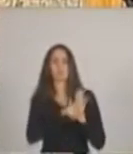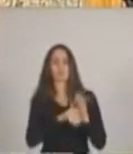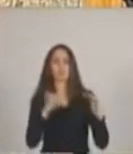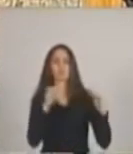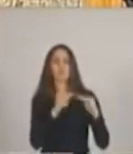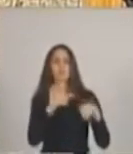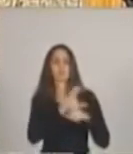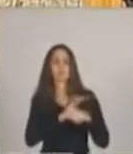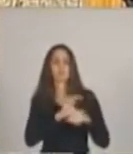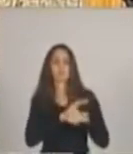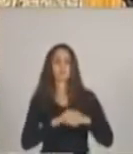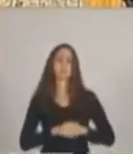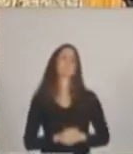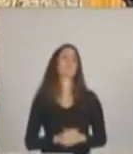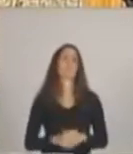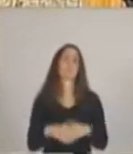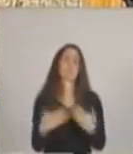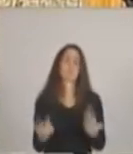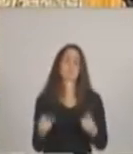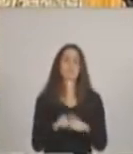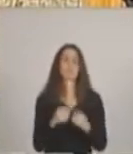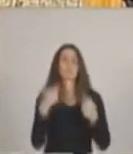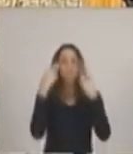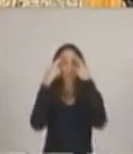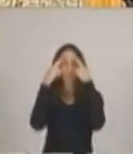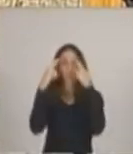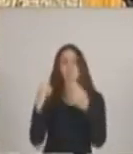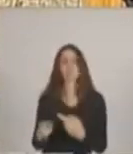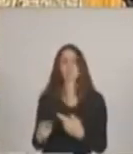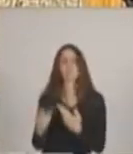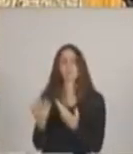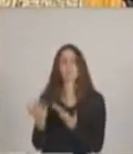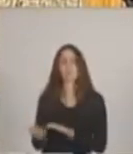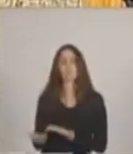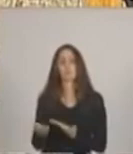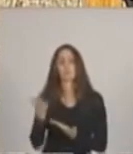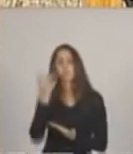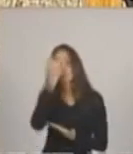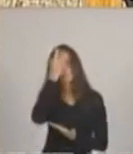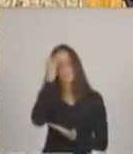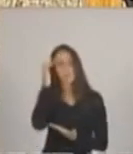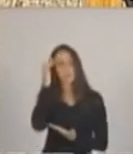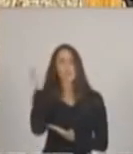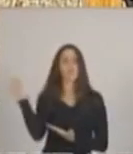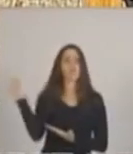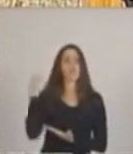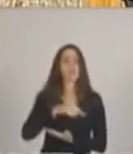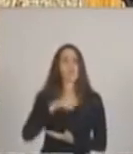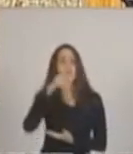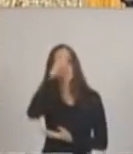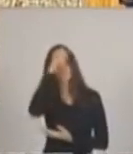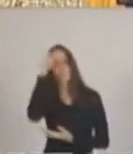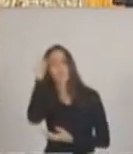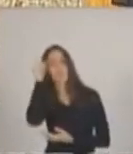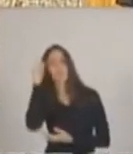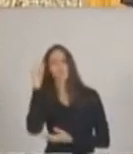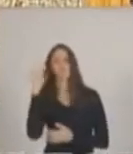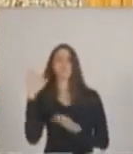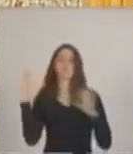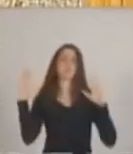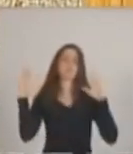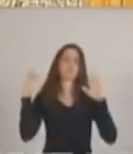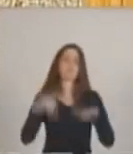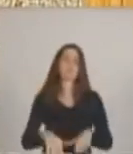constitucionalidade. Inclusive em respeito às pessoas que vieram, os prefeitos, as autoridades